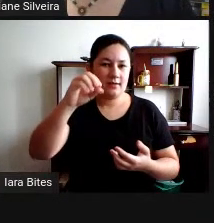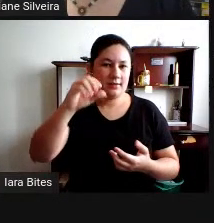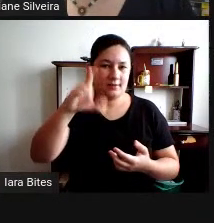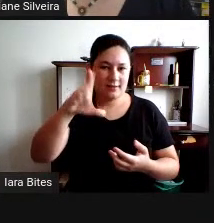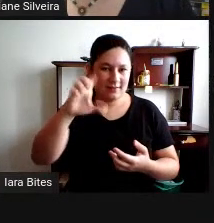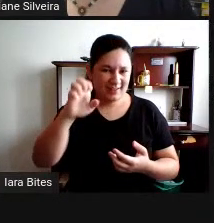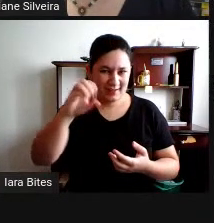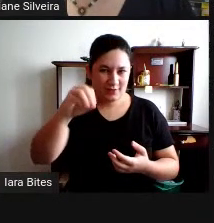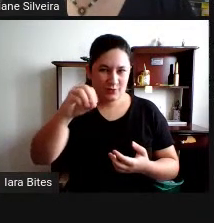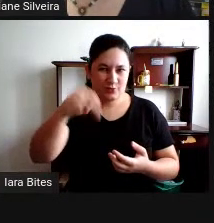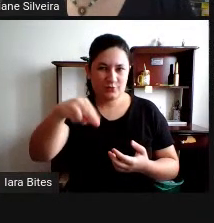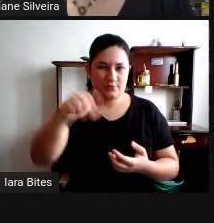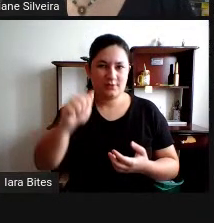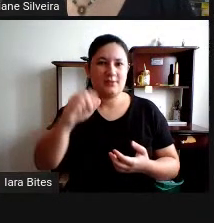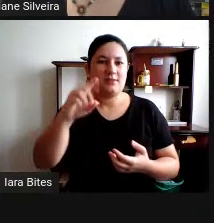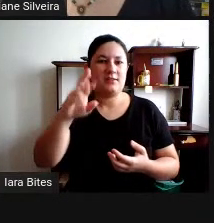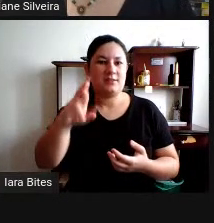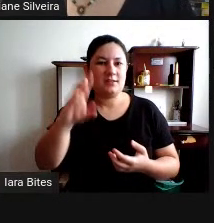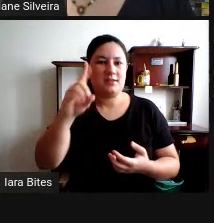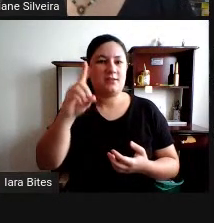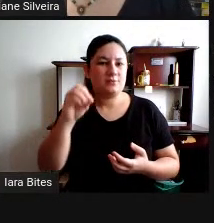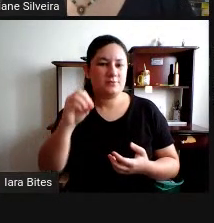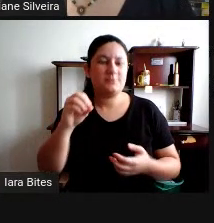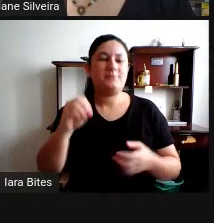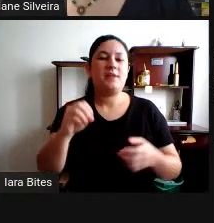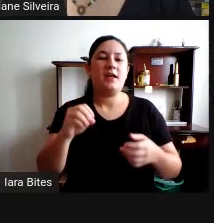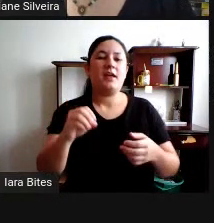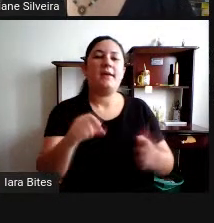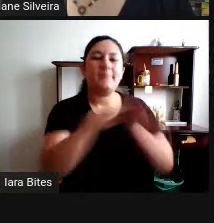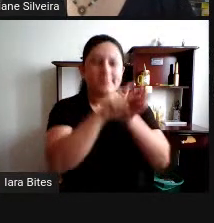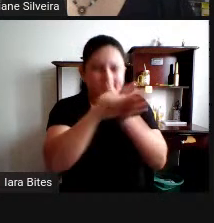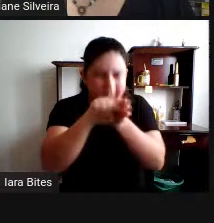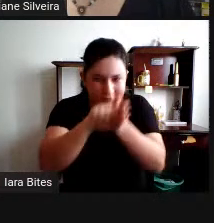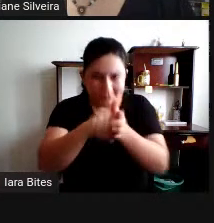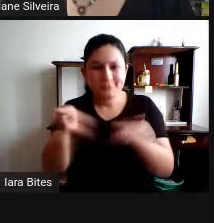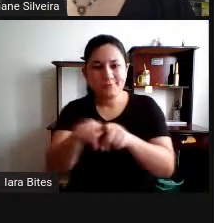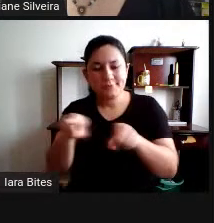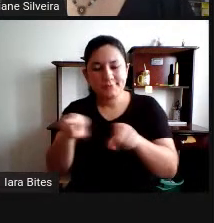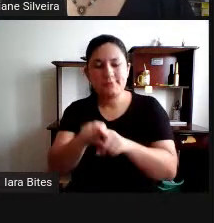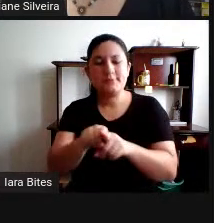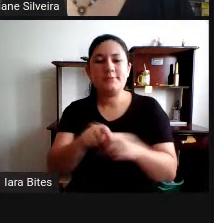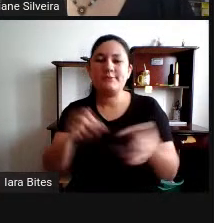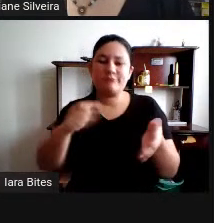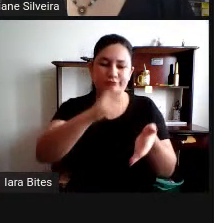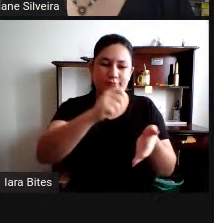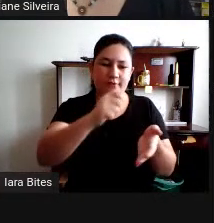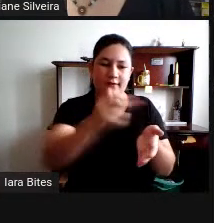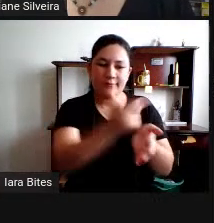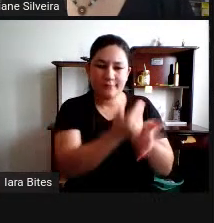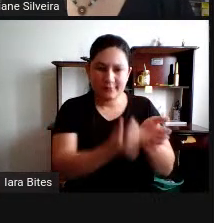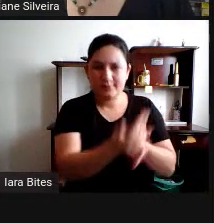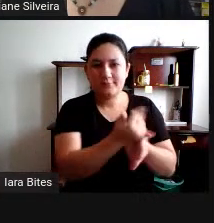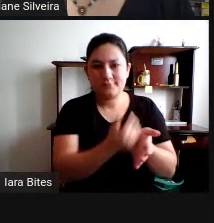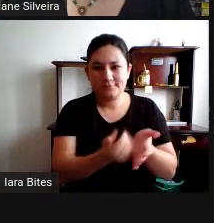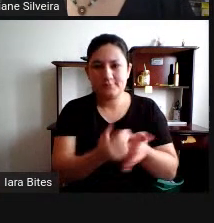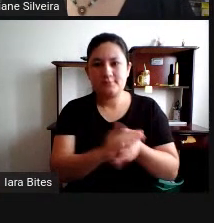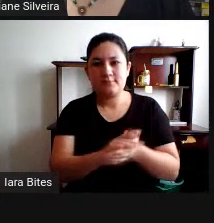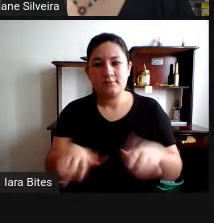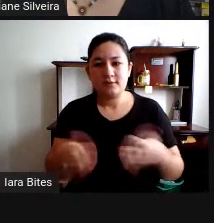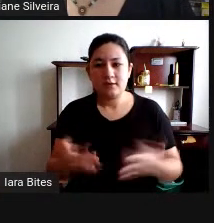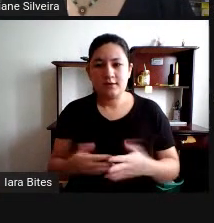artista ao mesmo tempo. bem, além disso, a tematização das memórias da infância do Leonardo